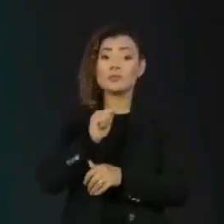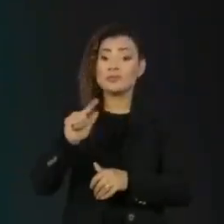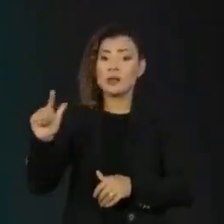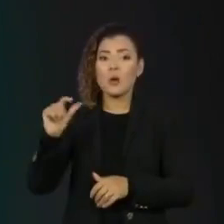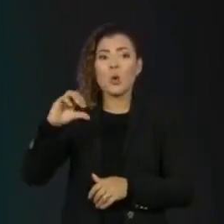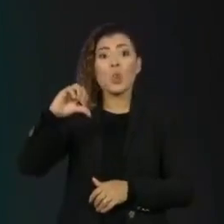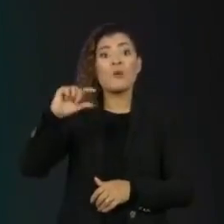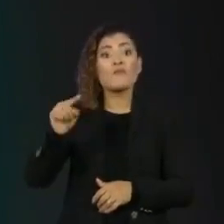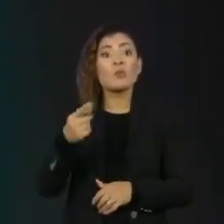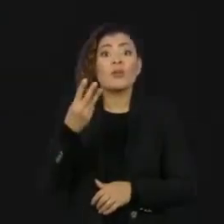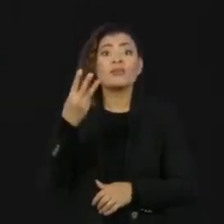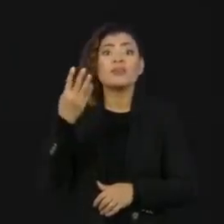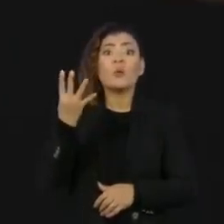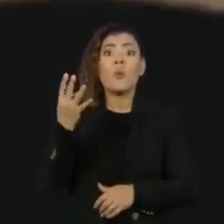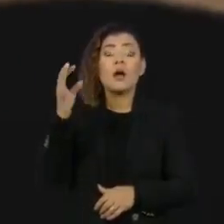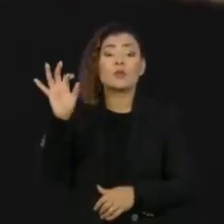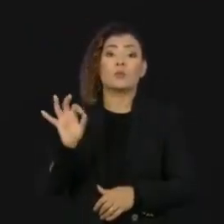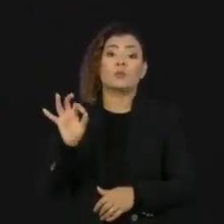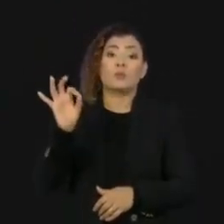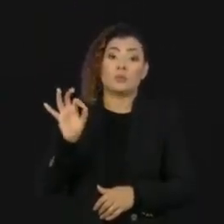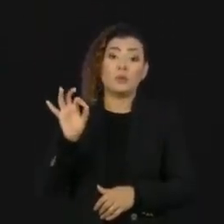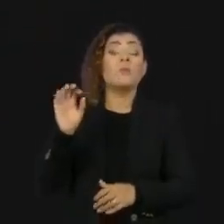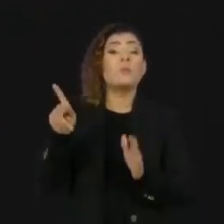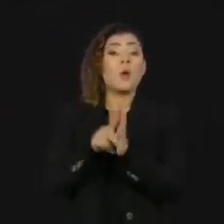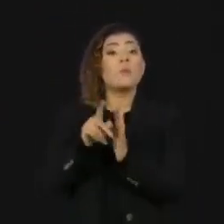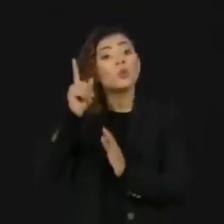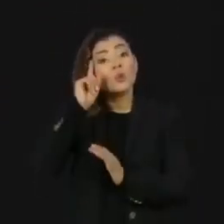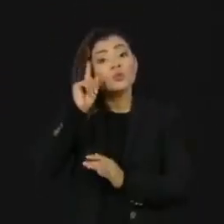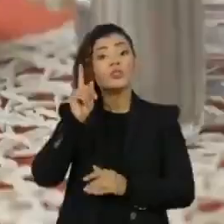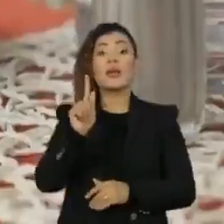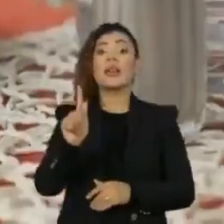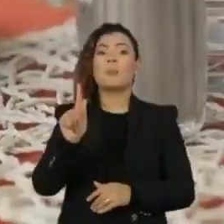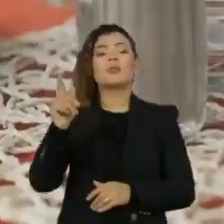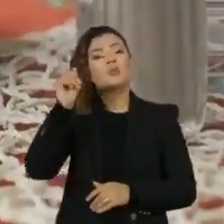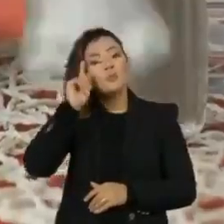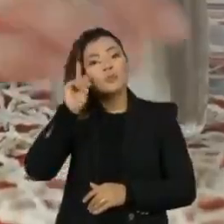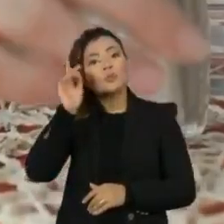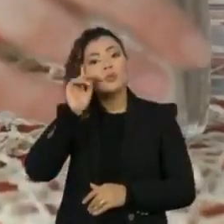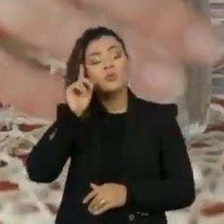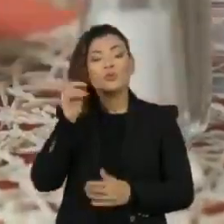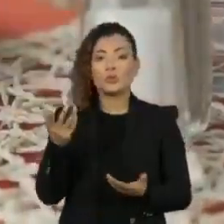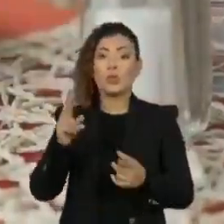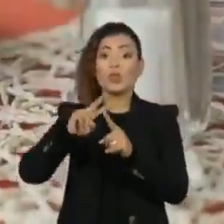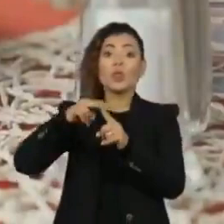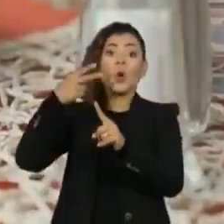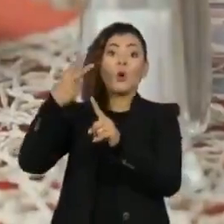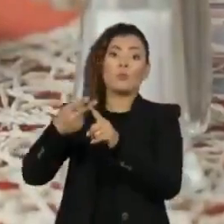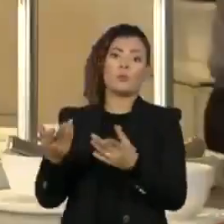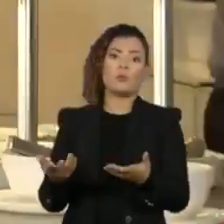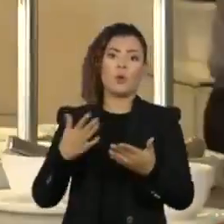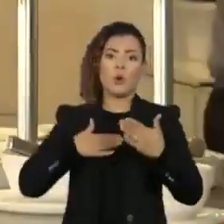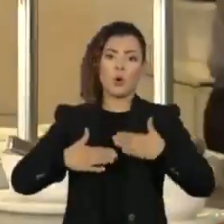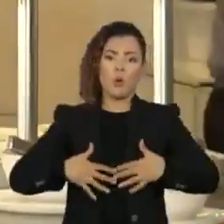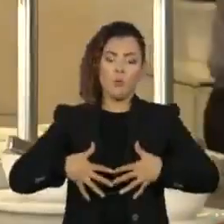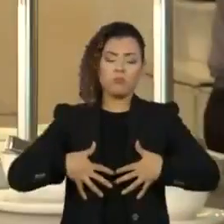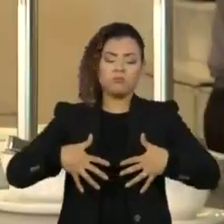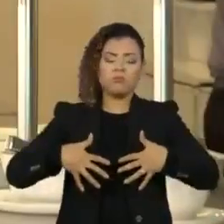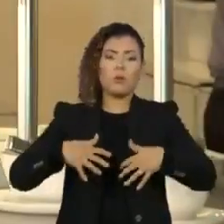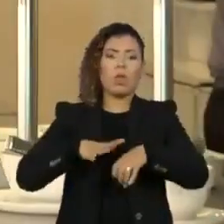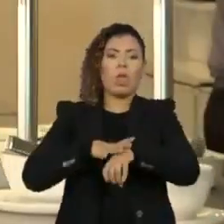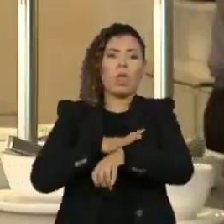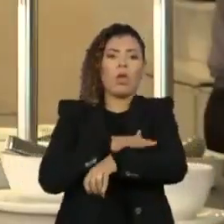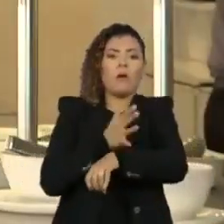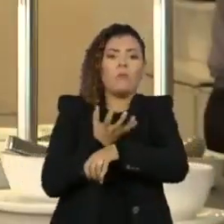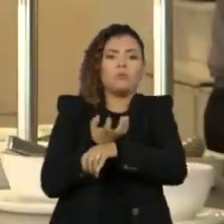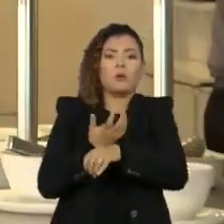é de 9,34 gramas por dia. Quase o dobro do recomendado. Corpo inchado, pele seca, cansaço